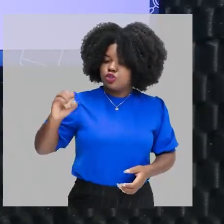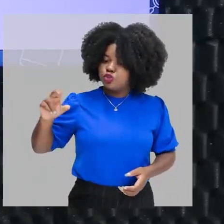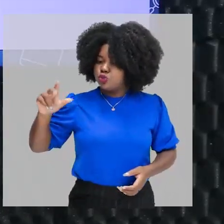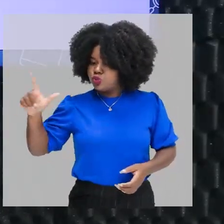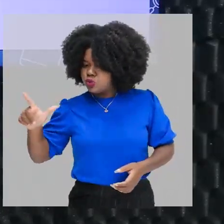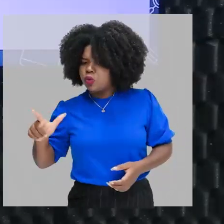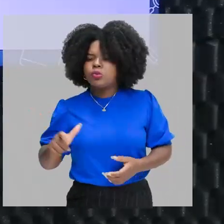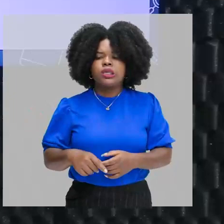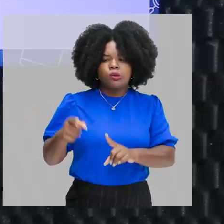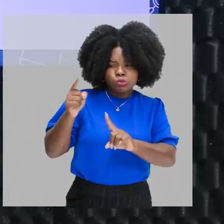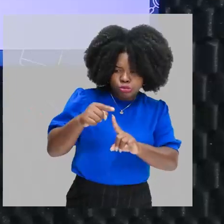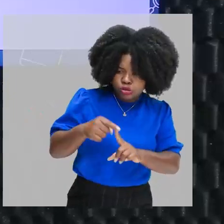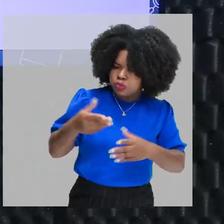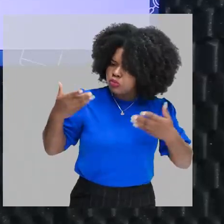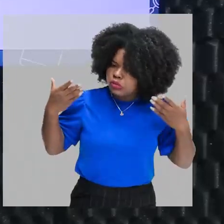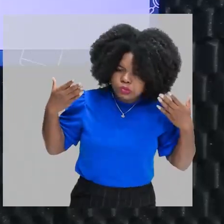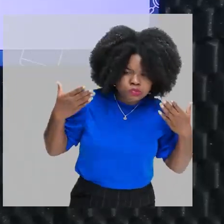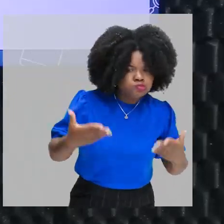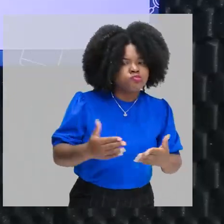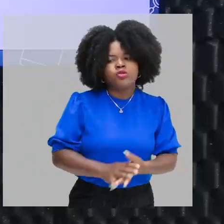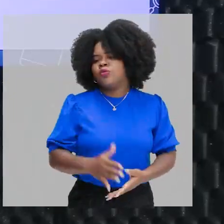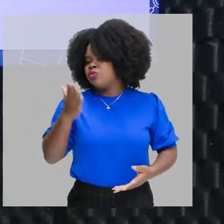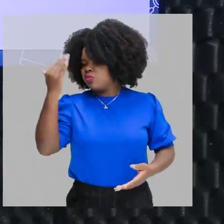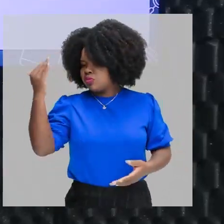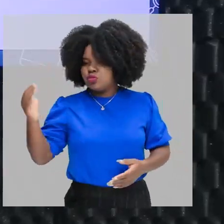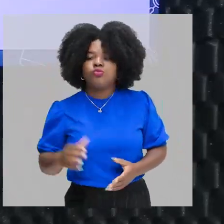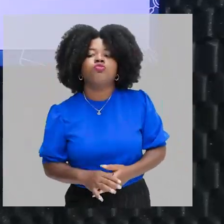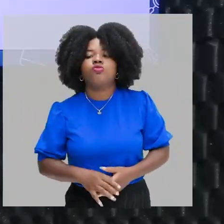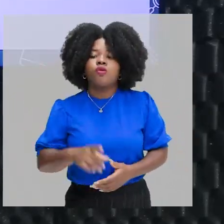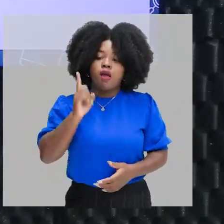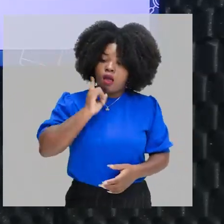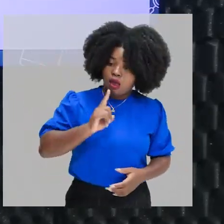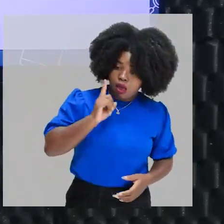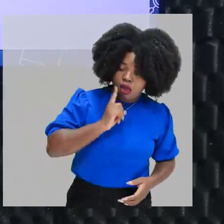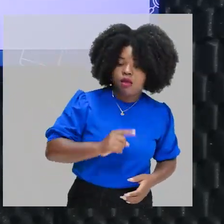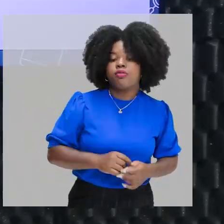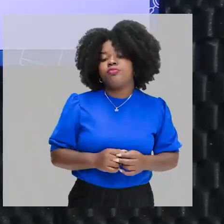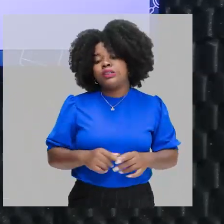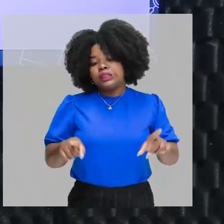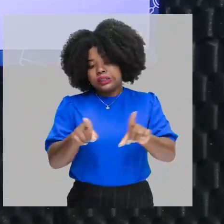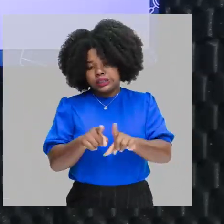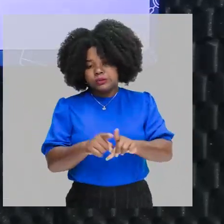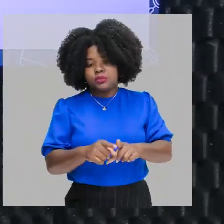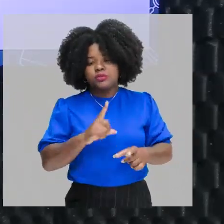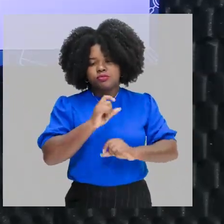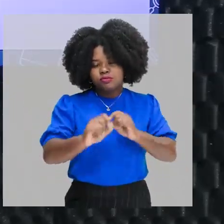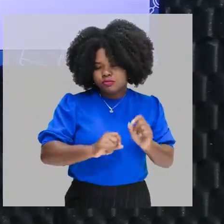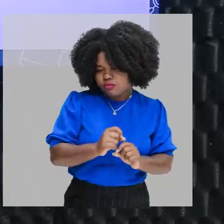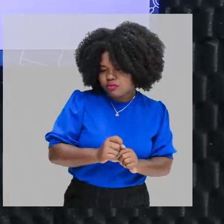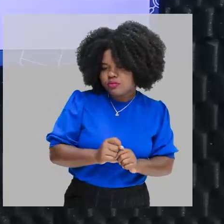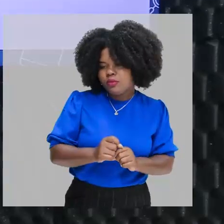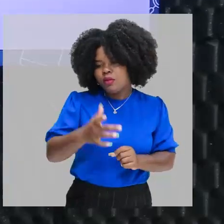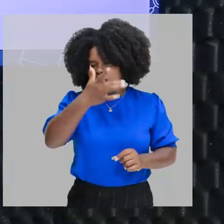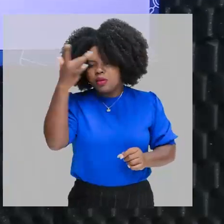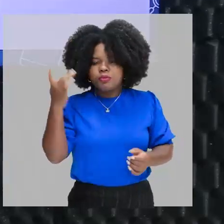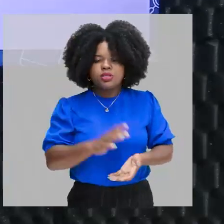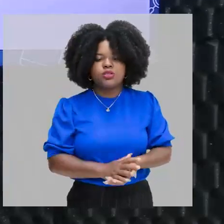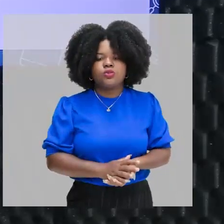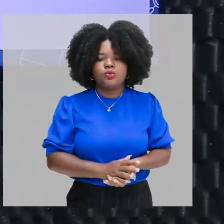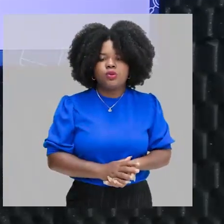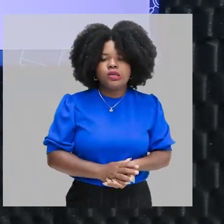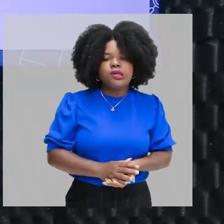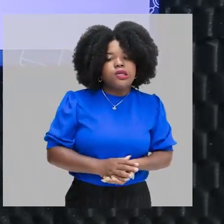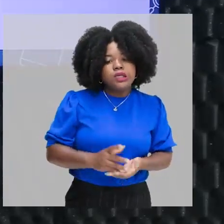muito forte nos Estados Unidos, tá? Nos Estados Unidos da América. Ele é multi-instrumentalista, ou seja, uma pessoa que domina